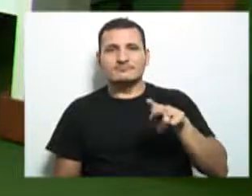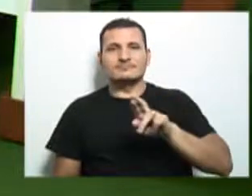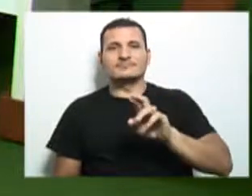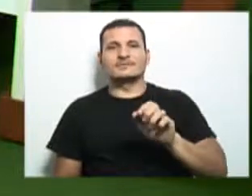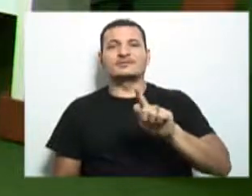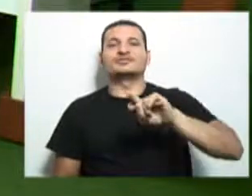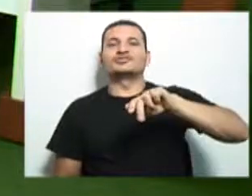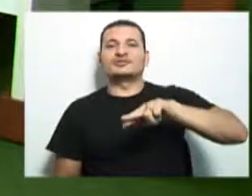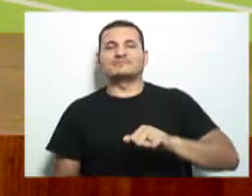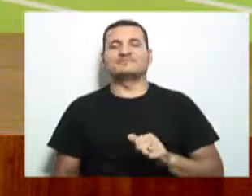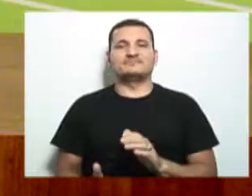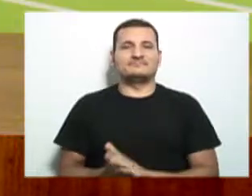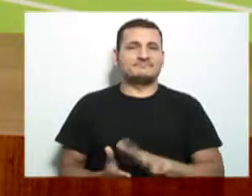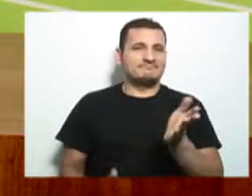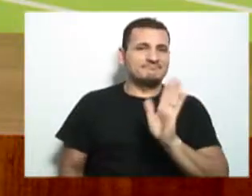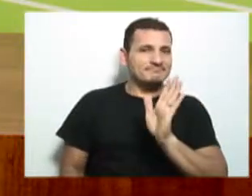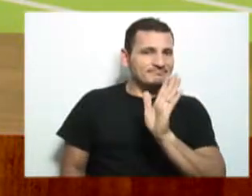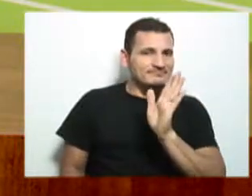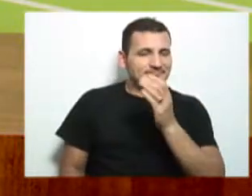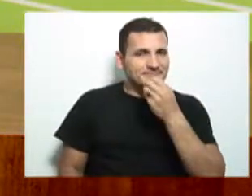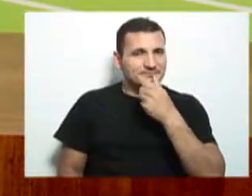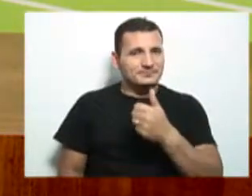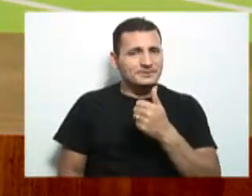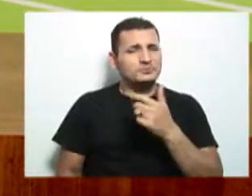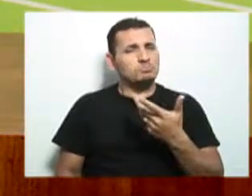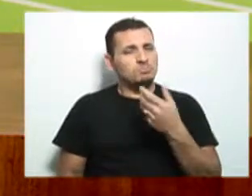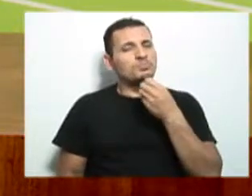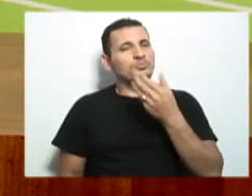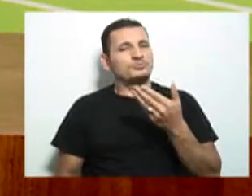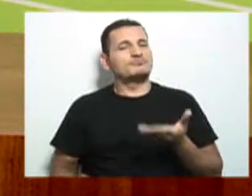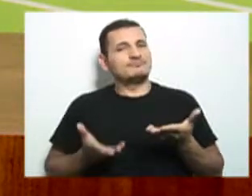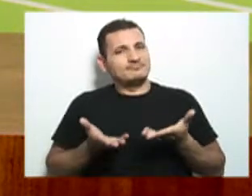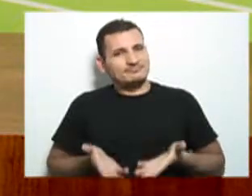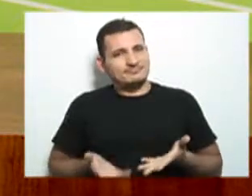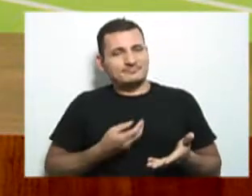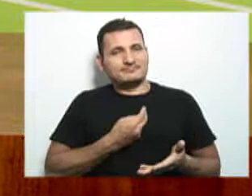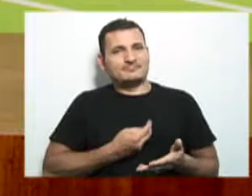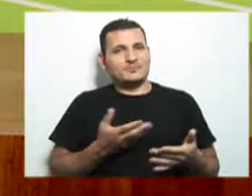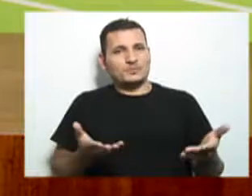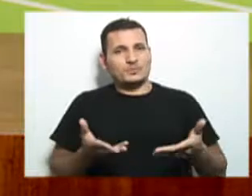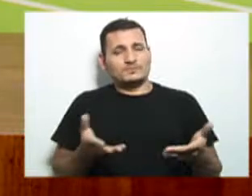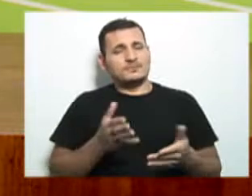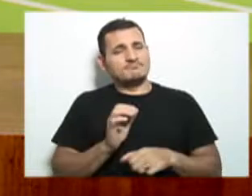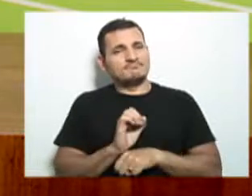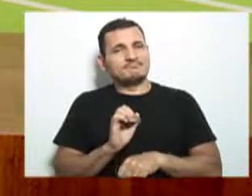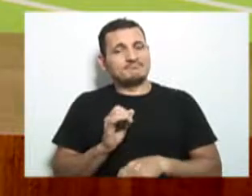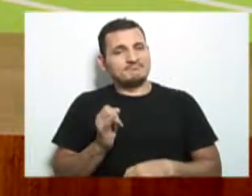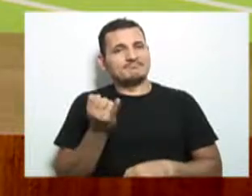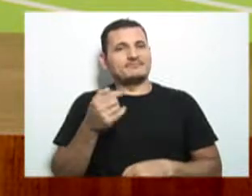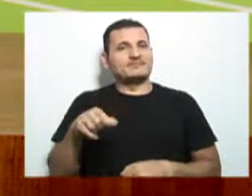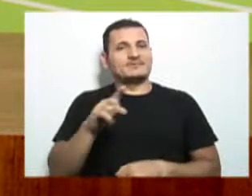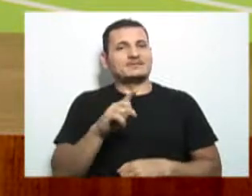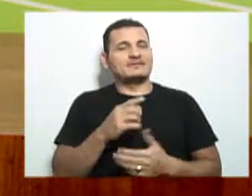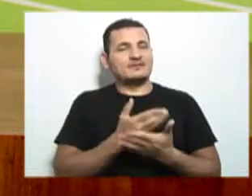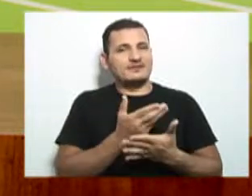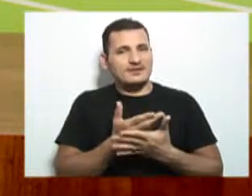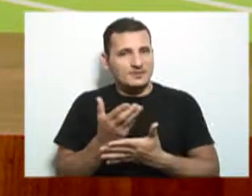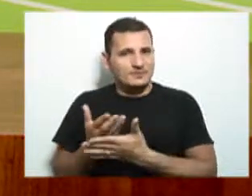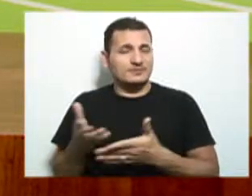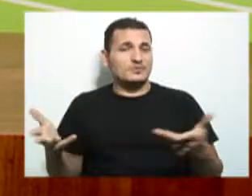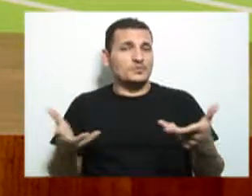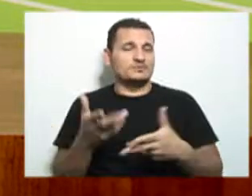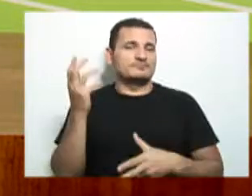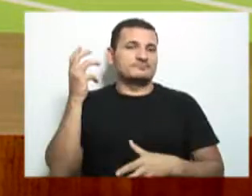professora Regina! Tudo bem, gente? Que bom estar aqui com vocês. Espero que vocês tenham aproveitado bastante todas essas aulas e hoje a